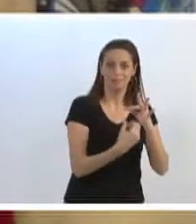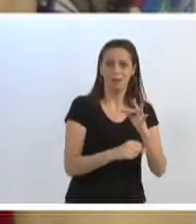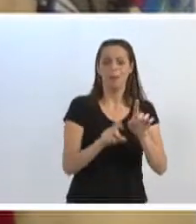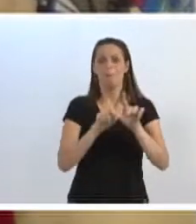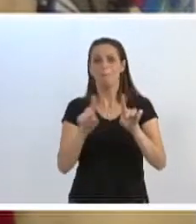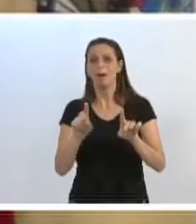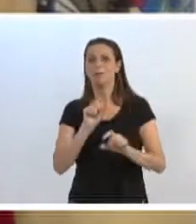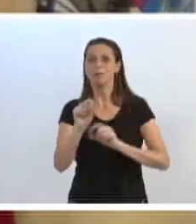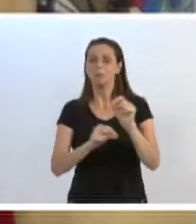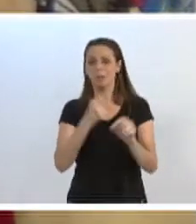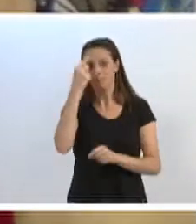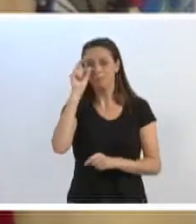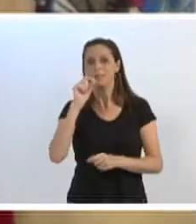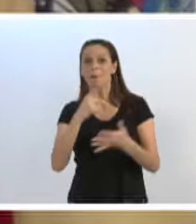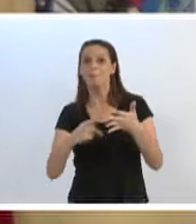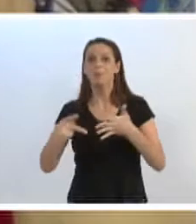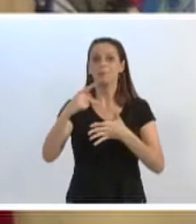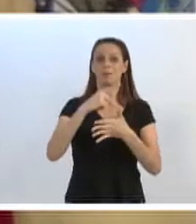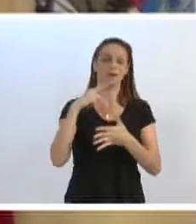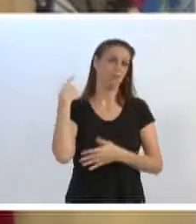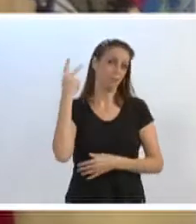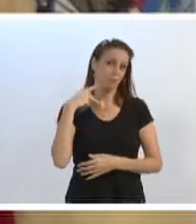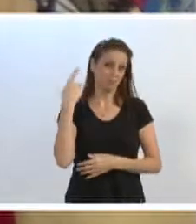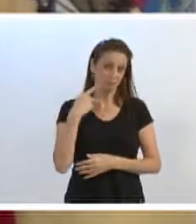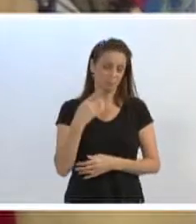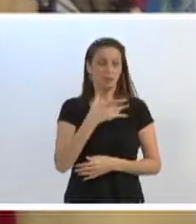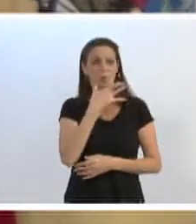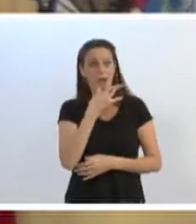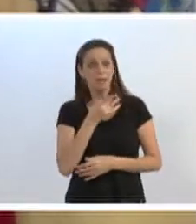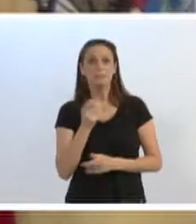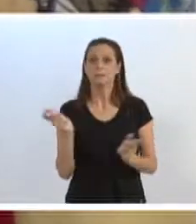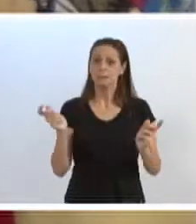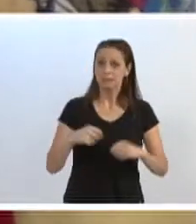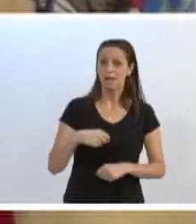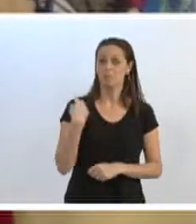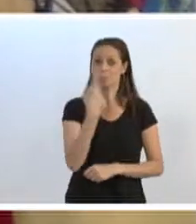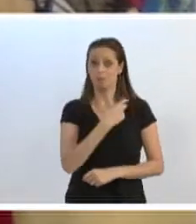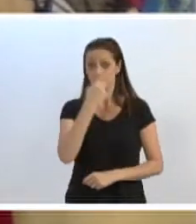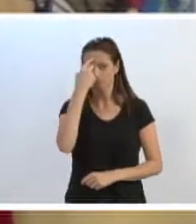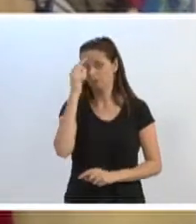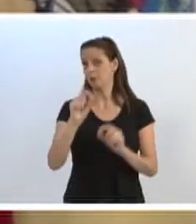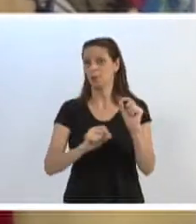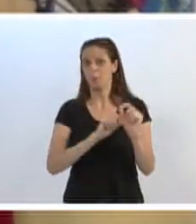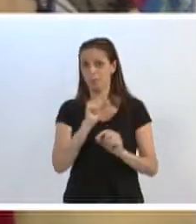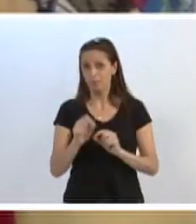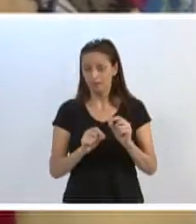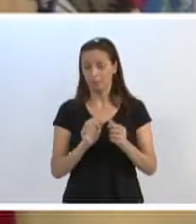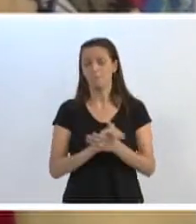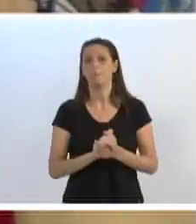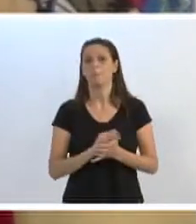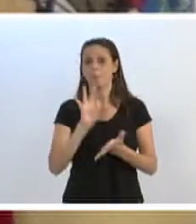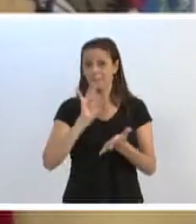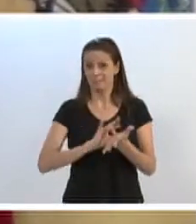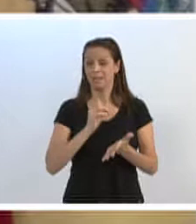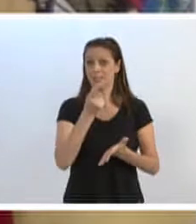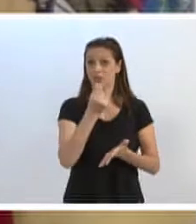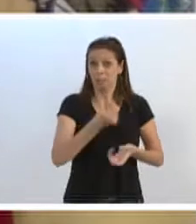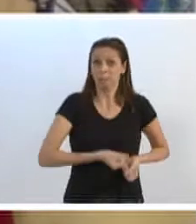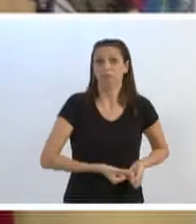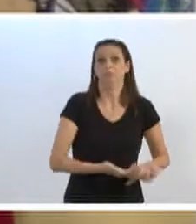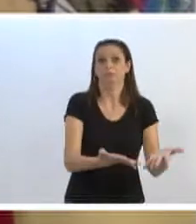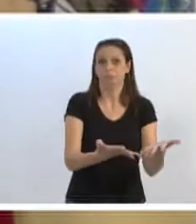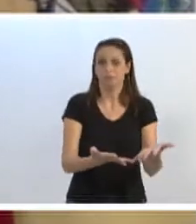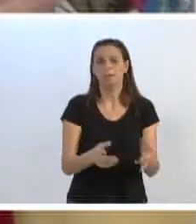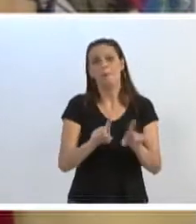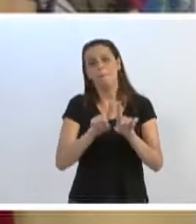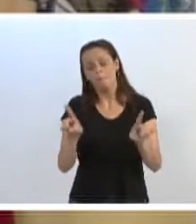questão aqui é de prioridade política. Acho que a gente pode pensar sim, e teria que ser pensado nesse impacto que é colocado em relação aos gastos, mas que eu acho que pode